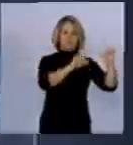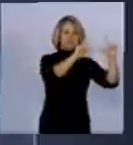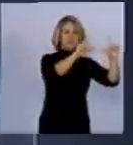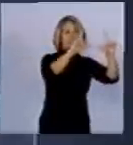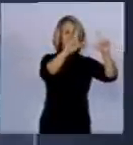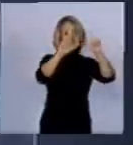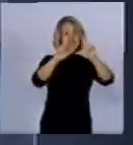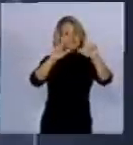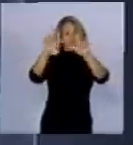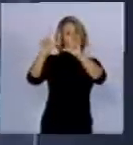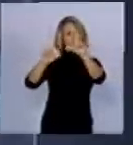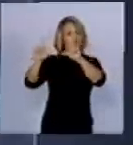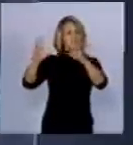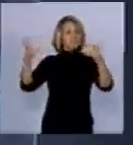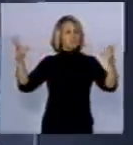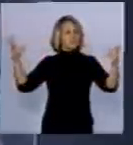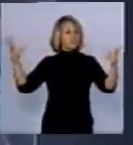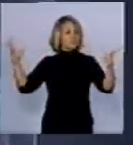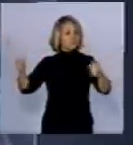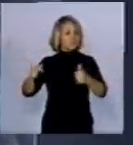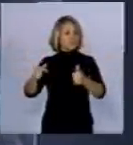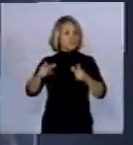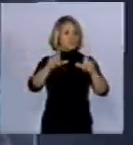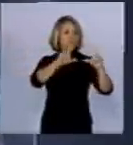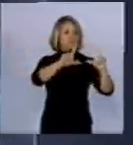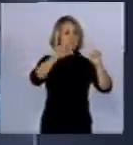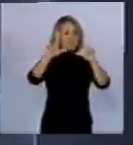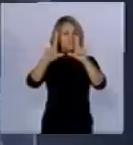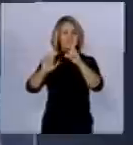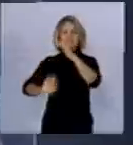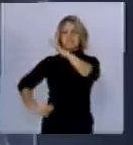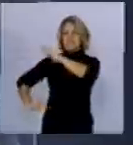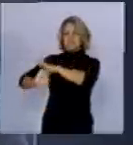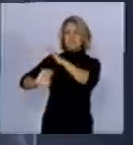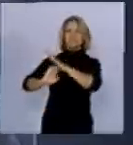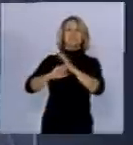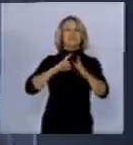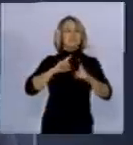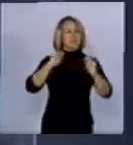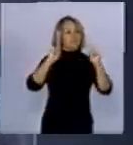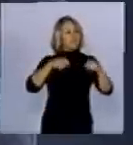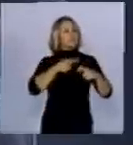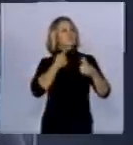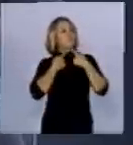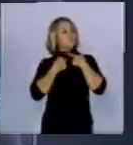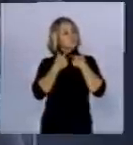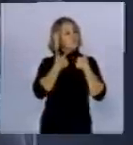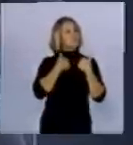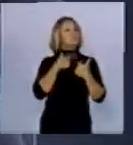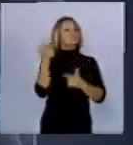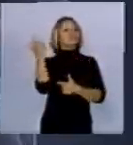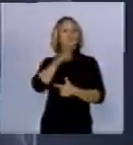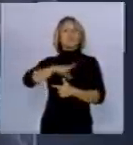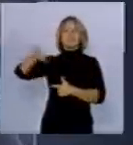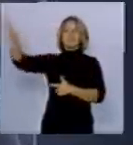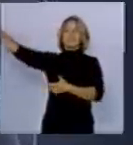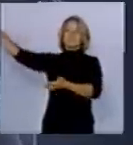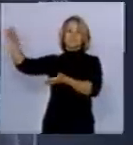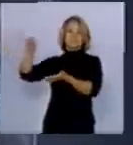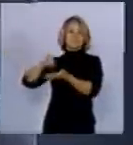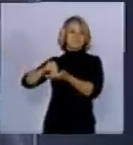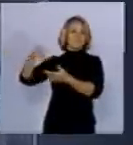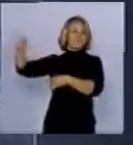mercado internacional todos os broadcasters tenham um impulso de adquirir o conteúdo estrangeiro em